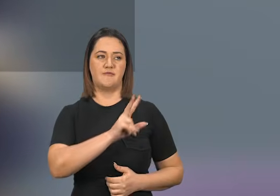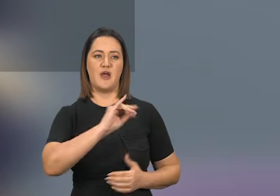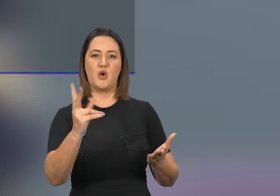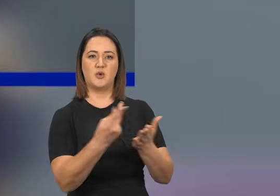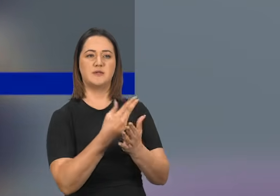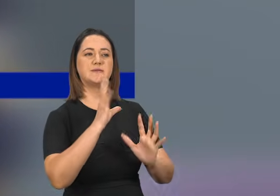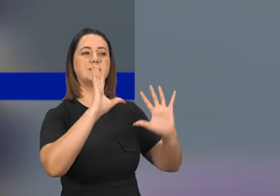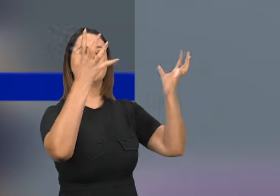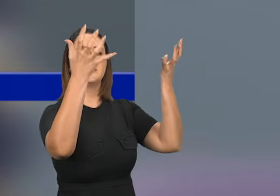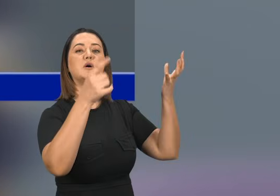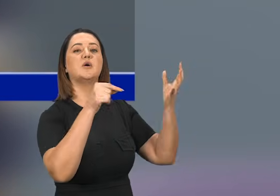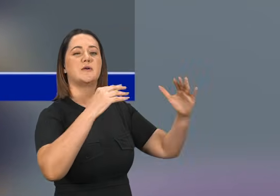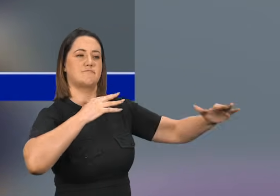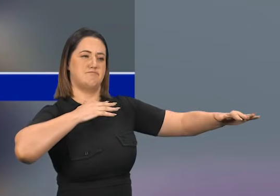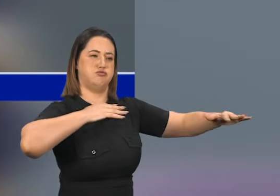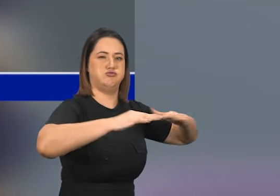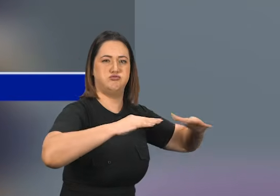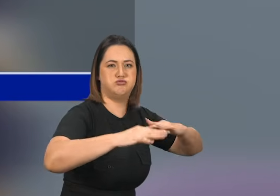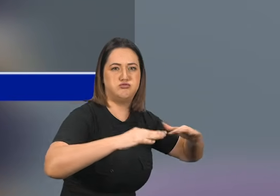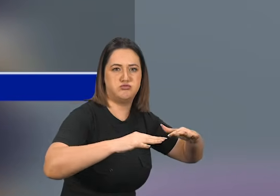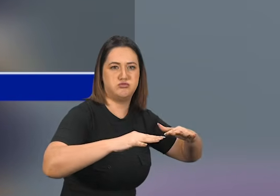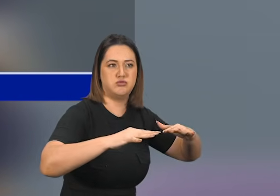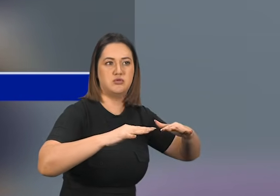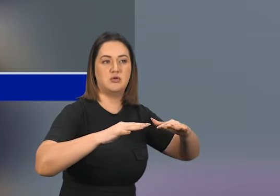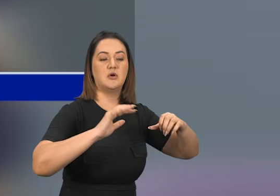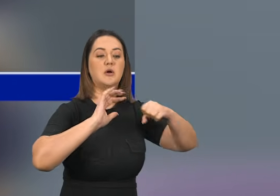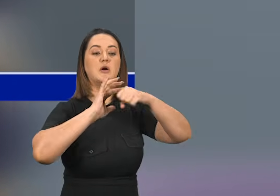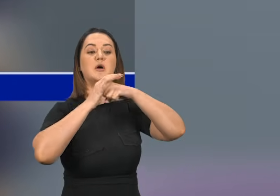grandes terremotos, e aí, vírgula, aí vem,